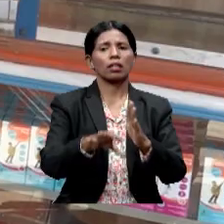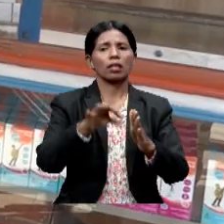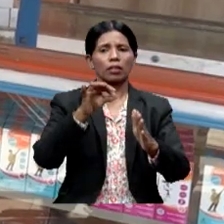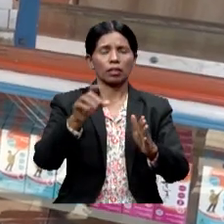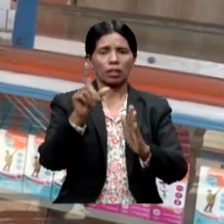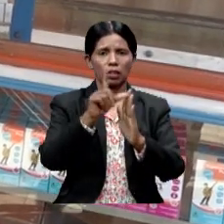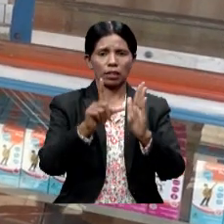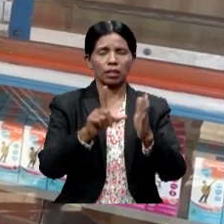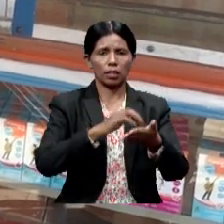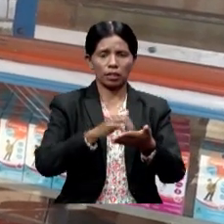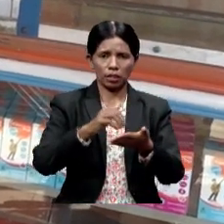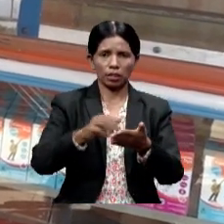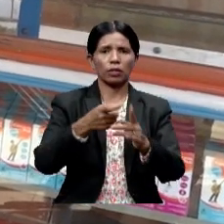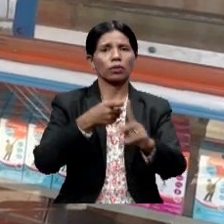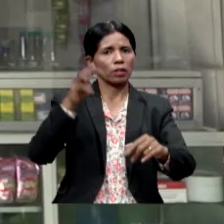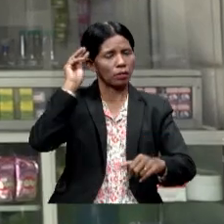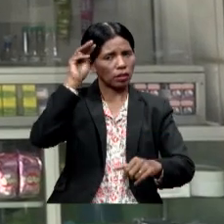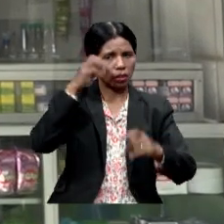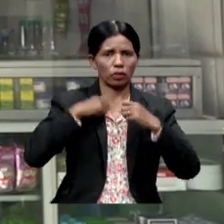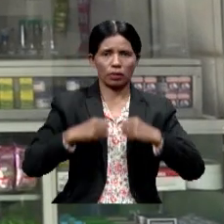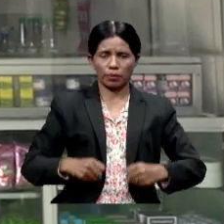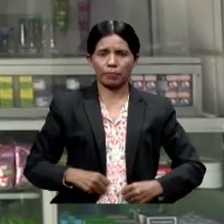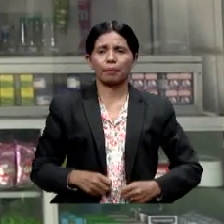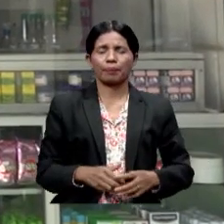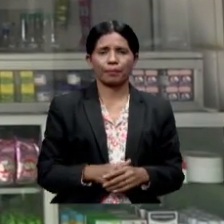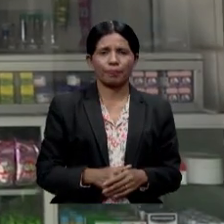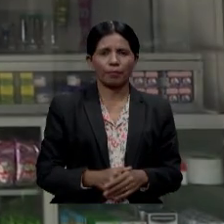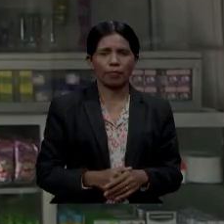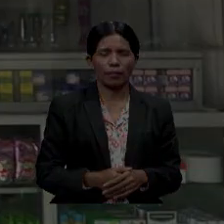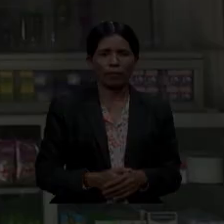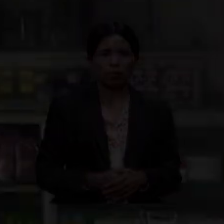licença usi Ministério Saúde. Santina de Jesus, Tomás Soares, GMN.